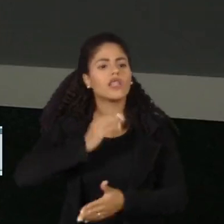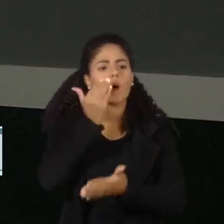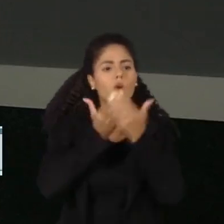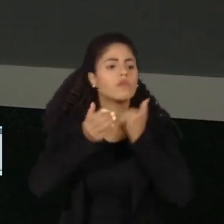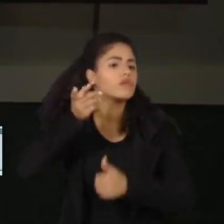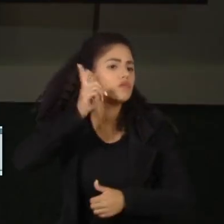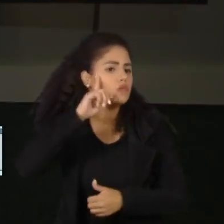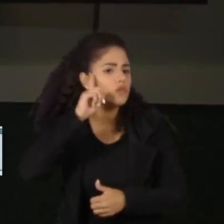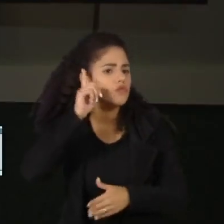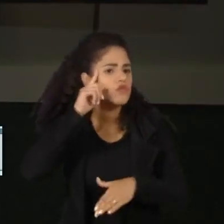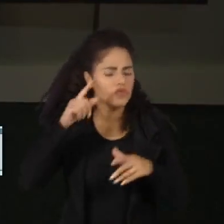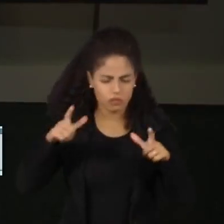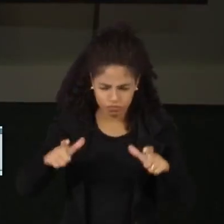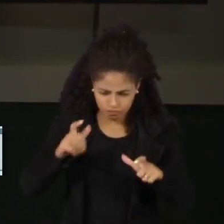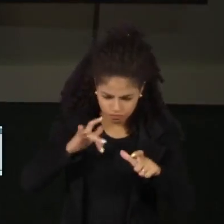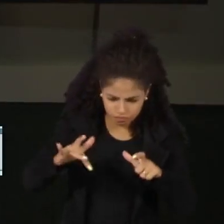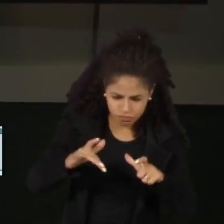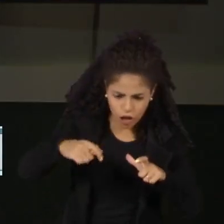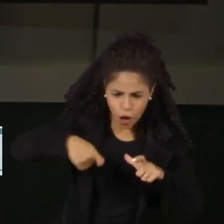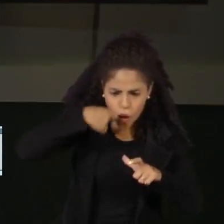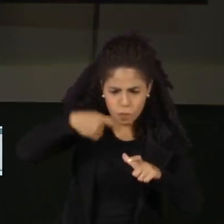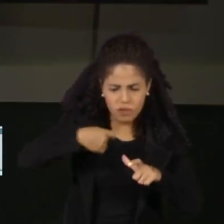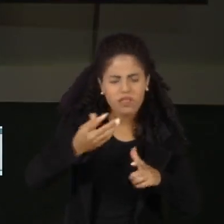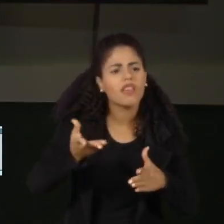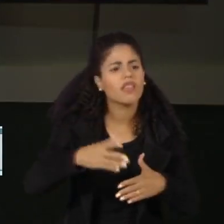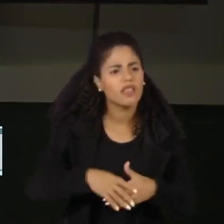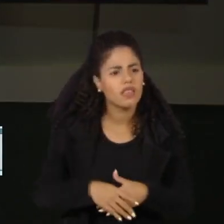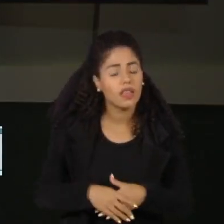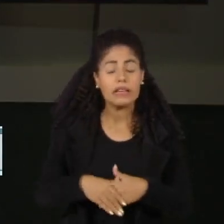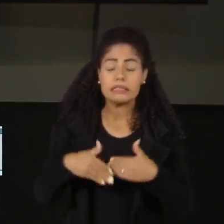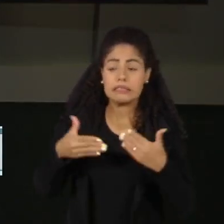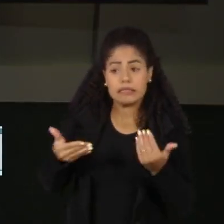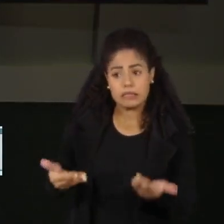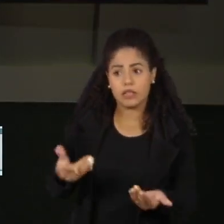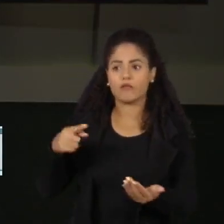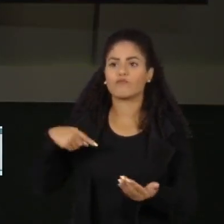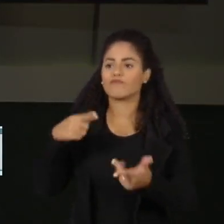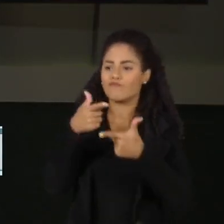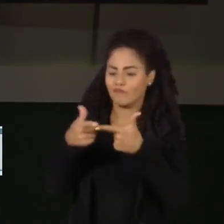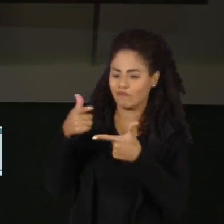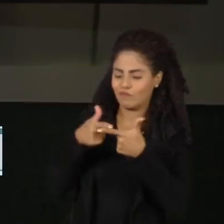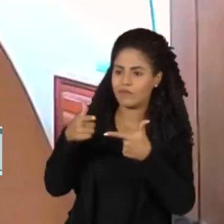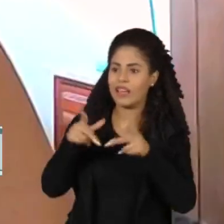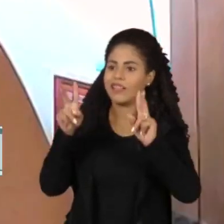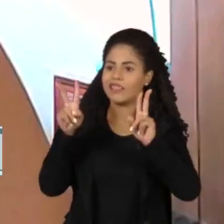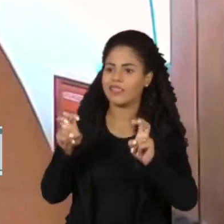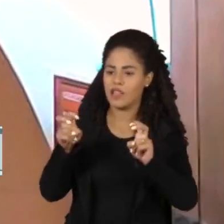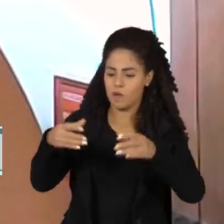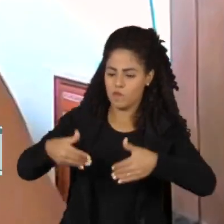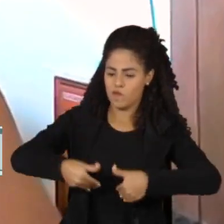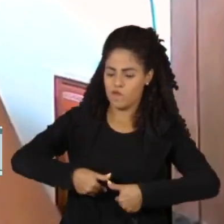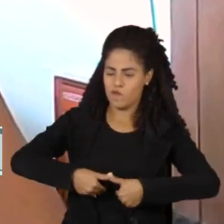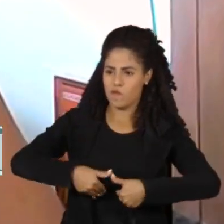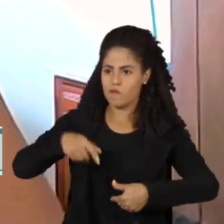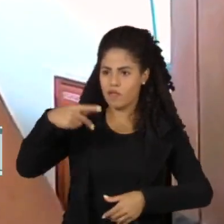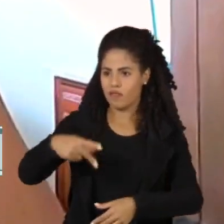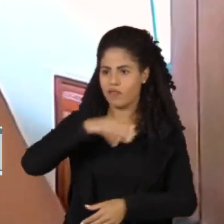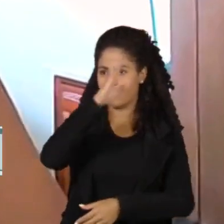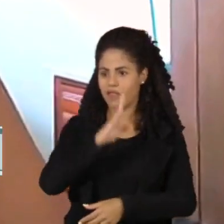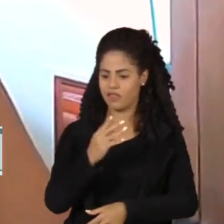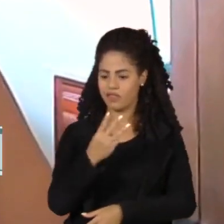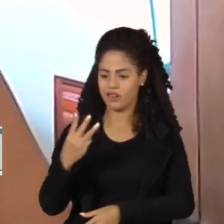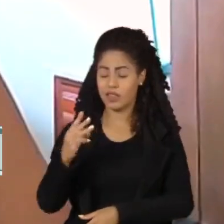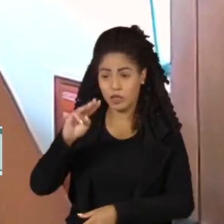no prato? Infelizmente, a gente está vivendo novamente o problema da fome no Brasil, principalmente, com 33 milhões